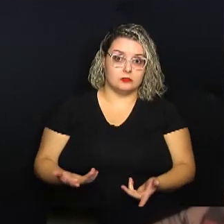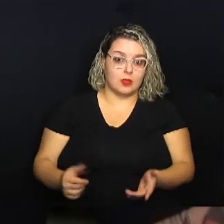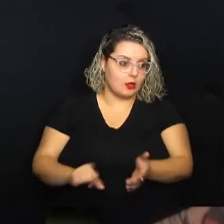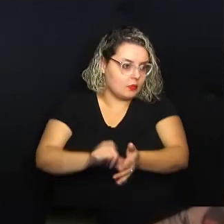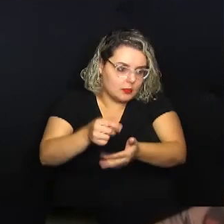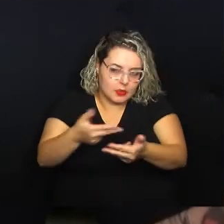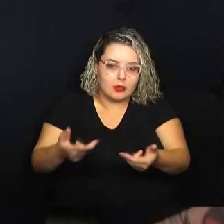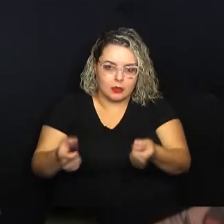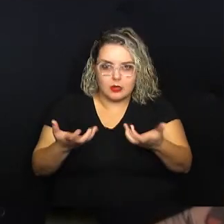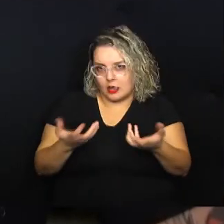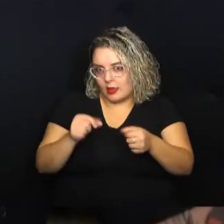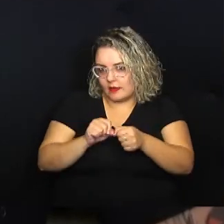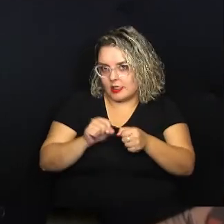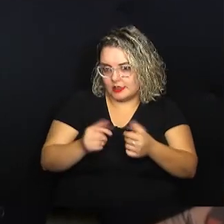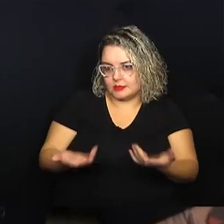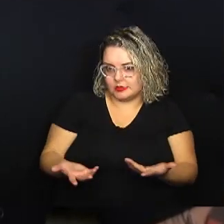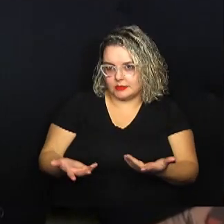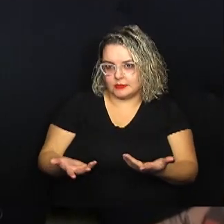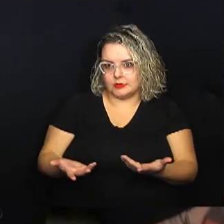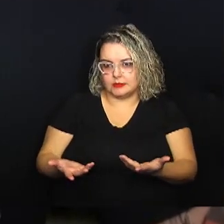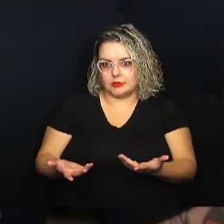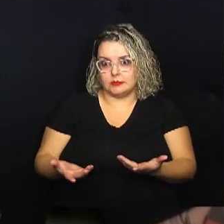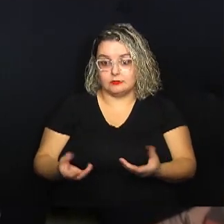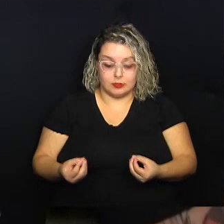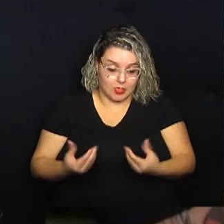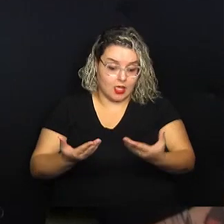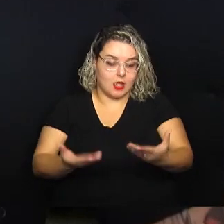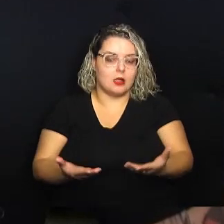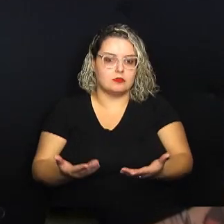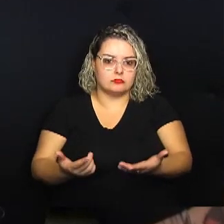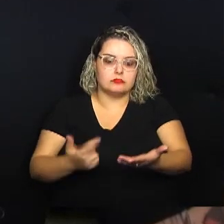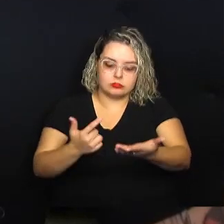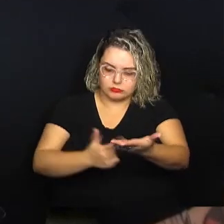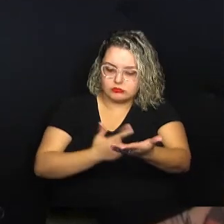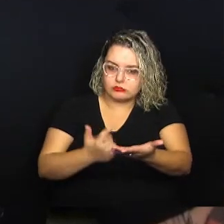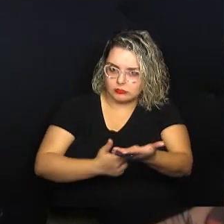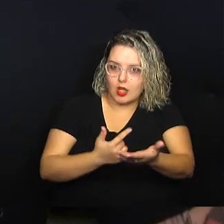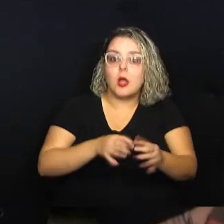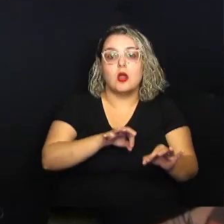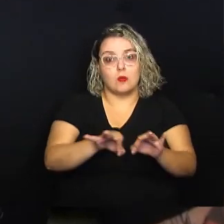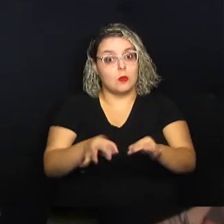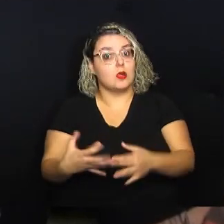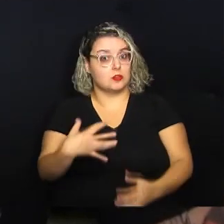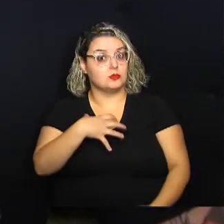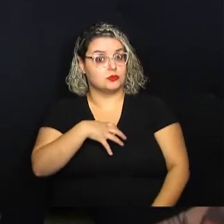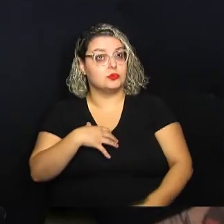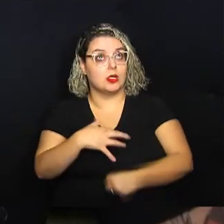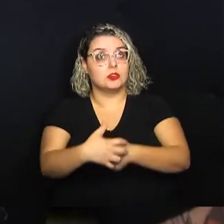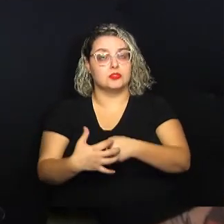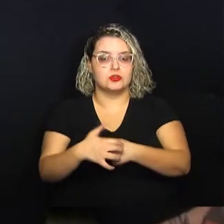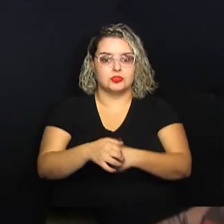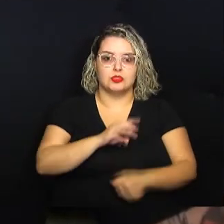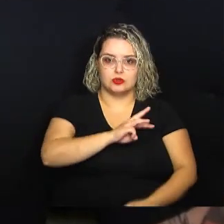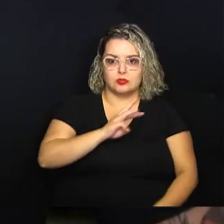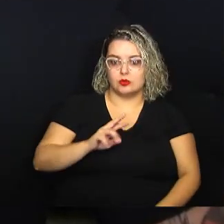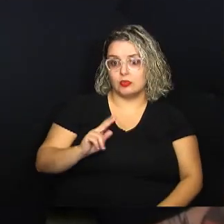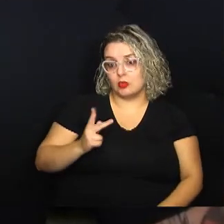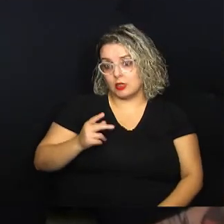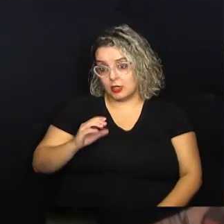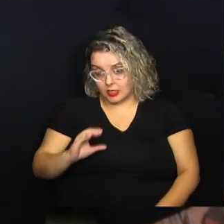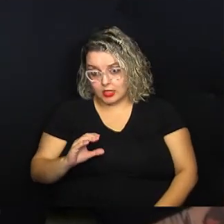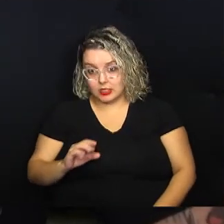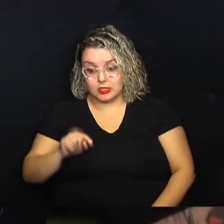gente quer fazer é trazer essas cartilhas do programa que estão no formato digital, no site do HC, no site aqui